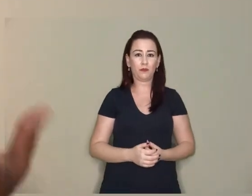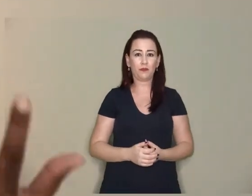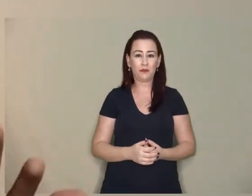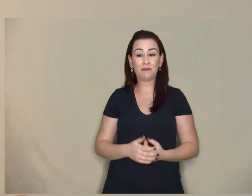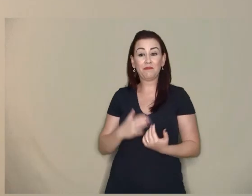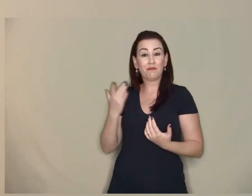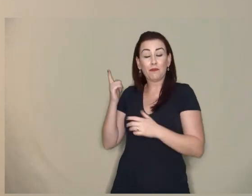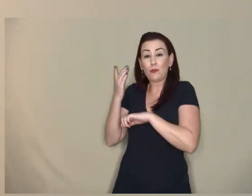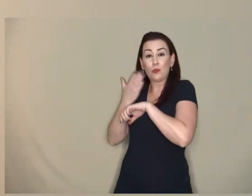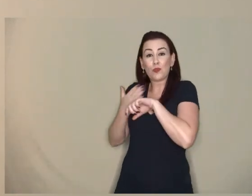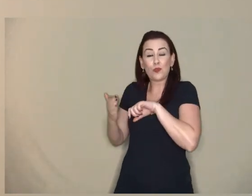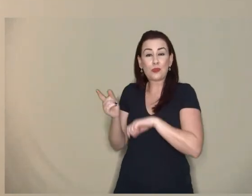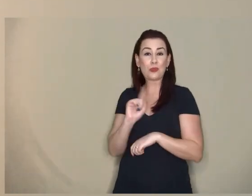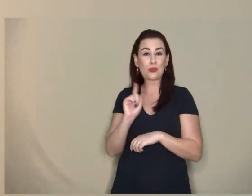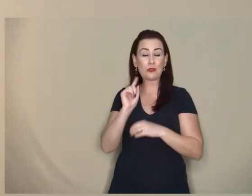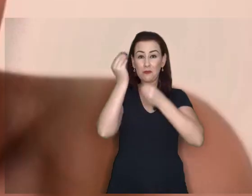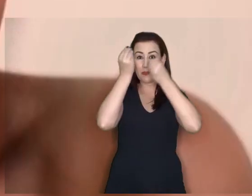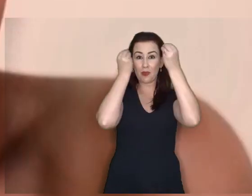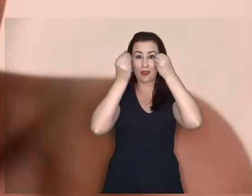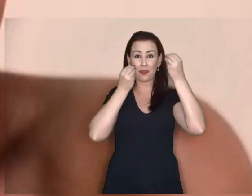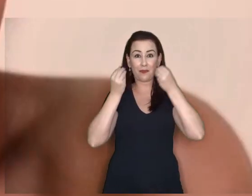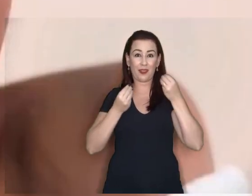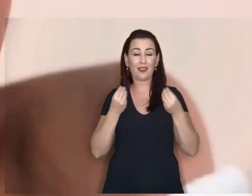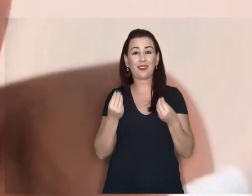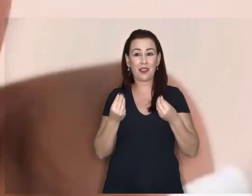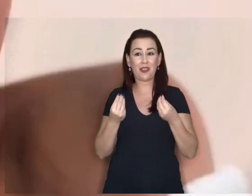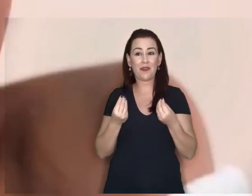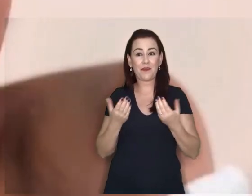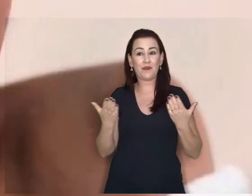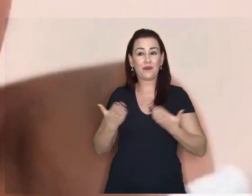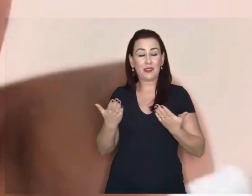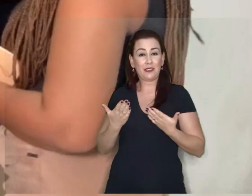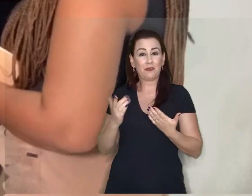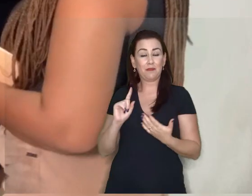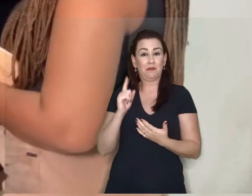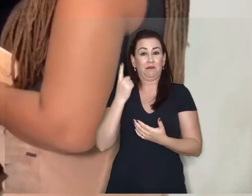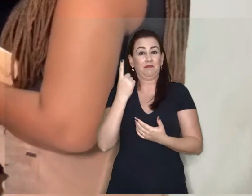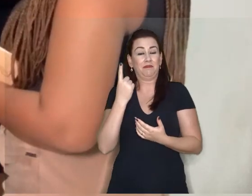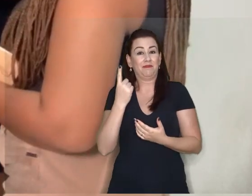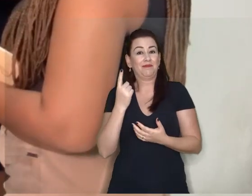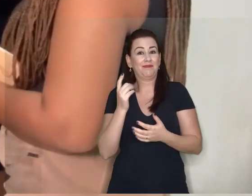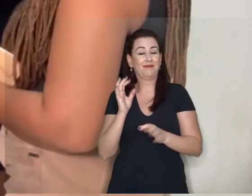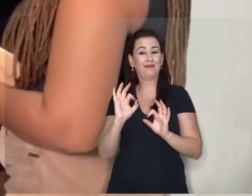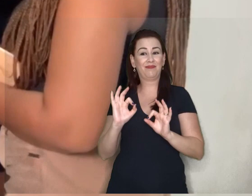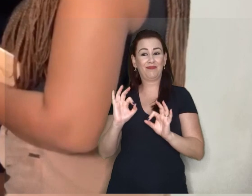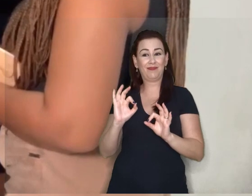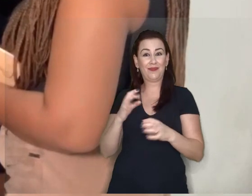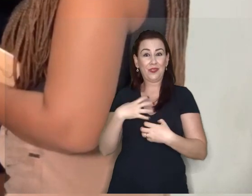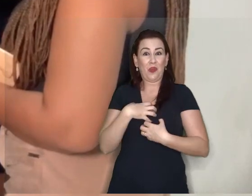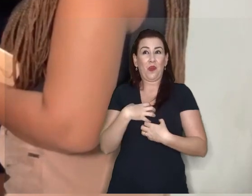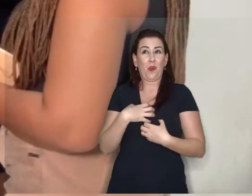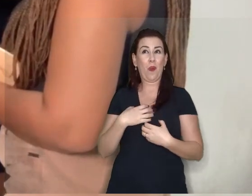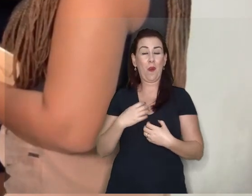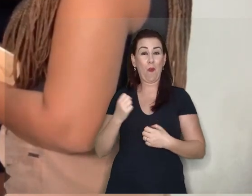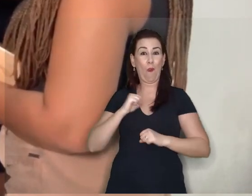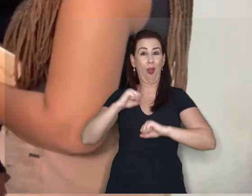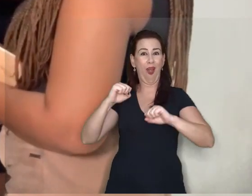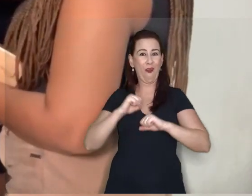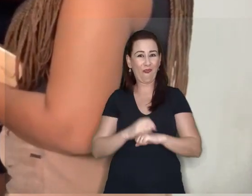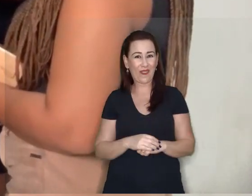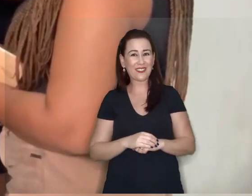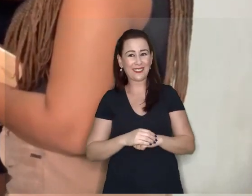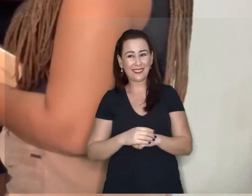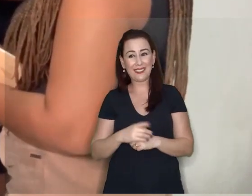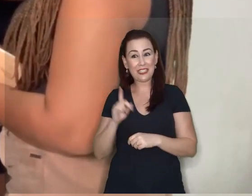bem... Uau! Como eu fico bonita maquiada. Ai, espero que seja bem